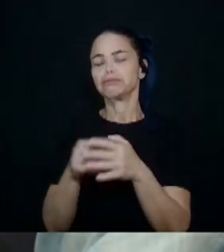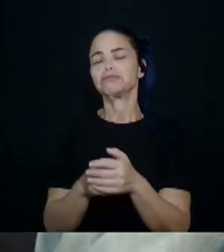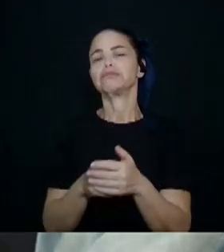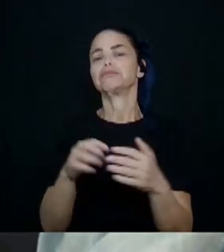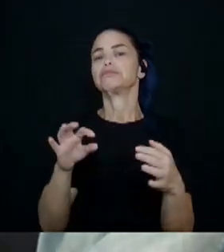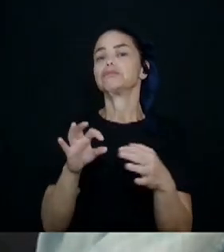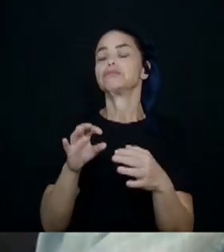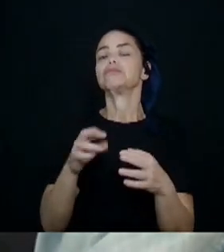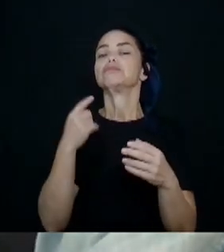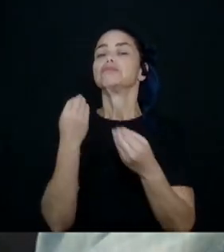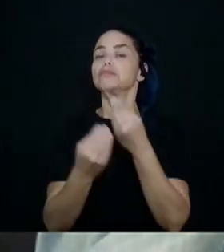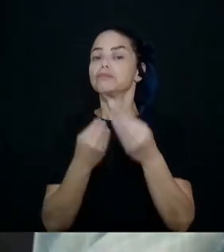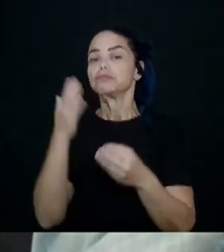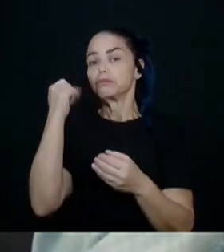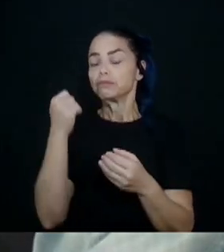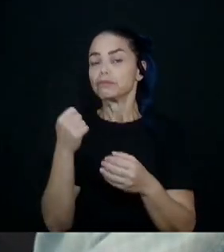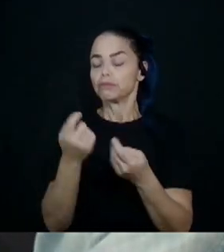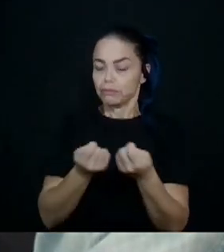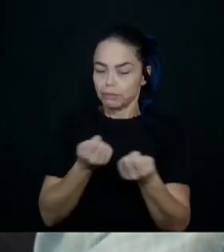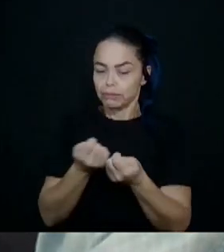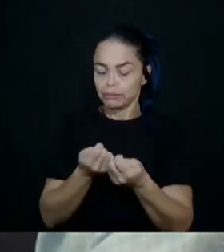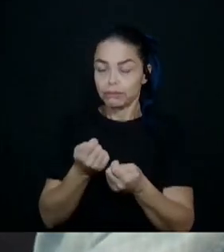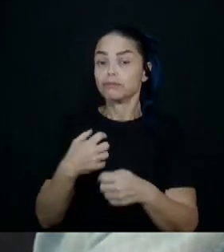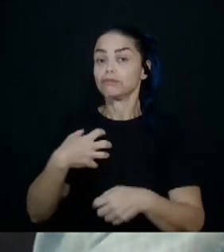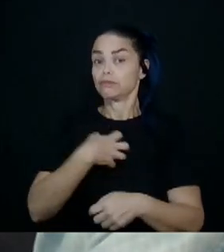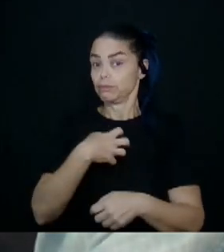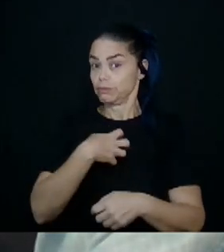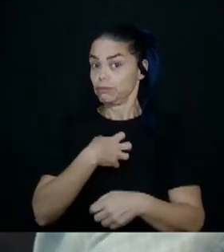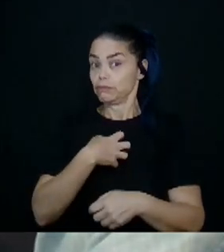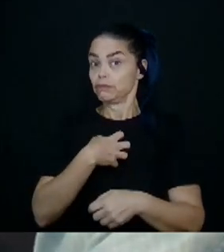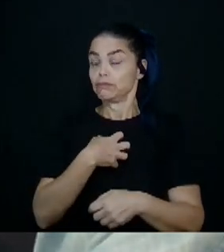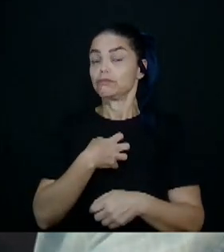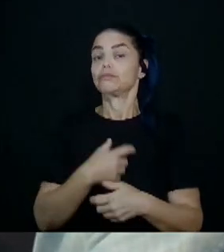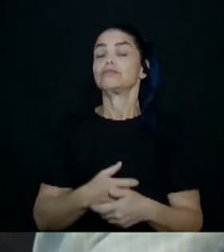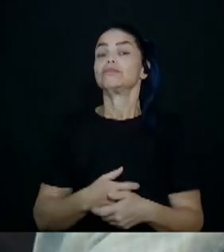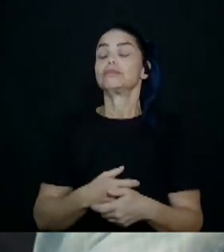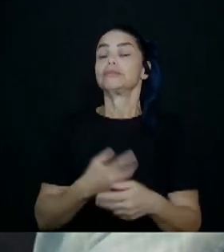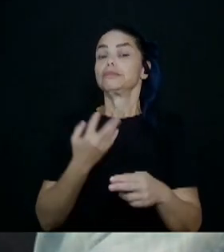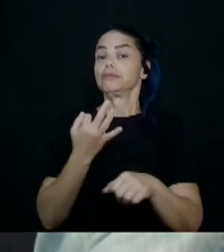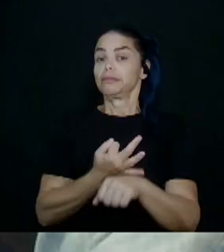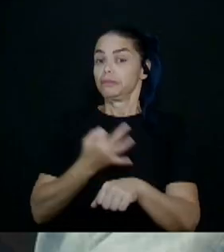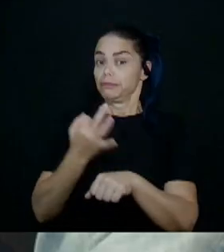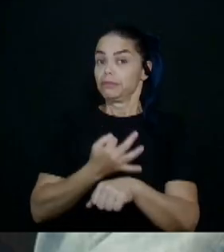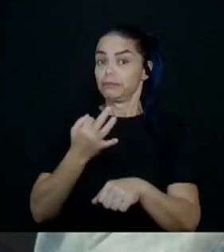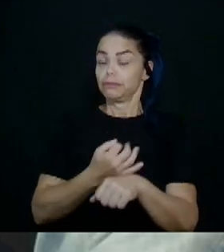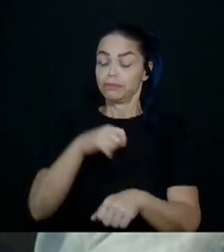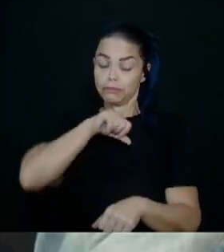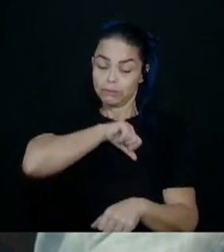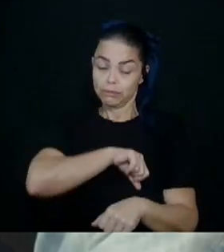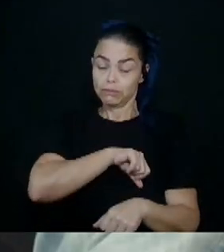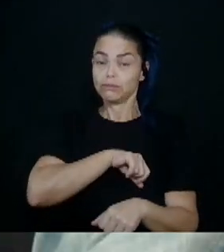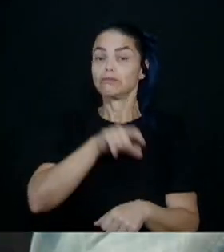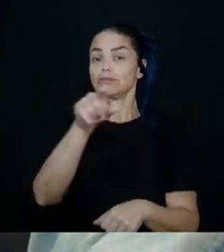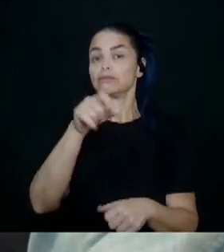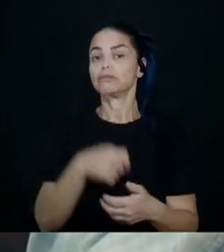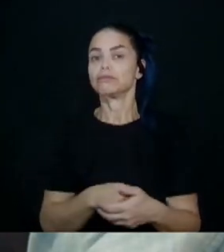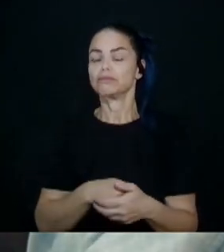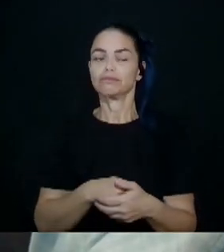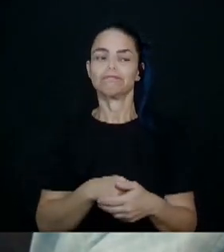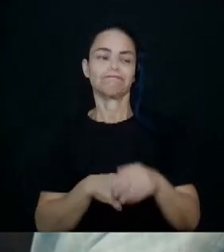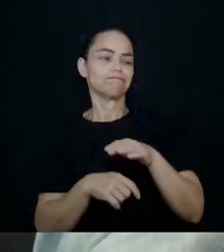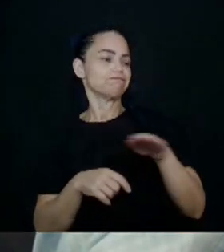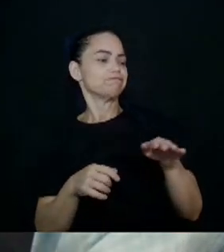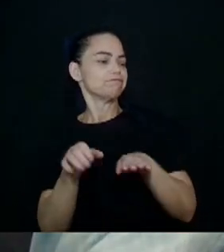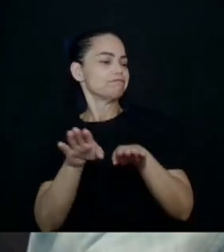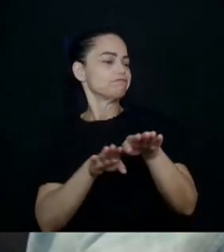quanto você sabe se regular emocionalmente, né? E o quanto a sua tolerância à frustração. E pense sempre que quem está do lado, né, ou na